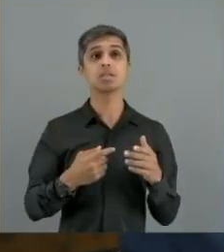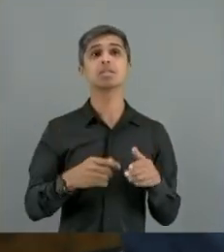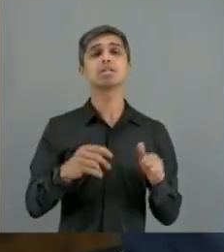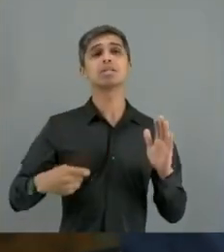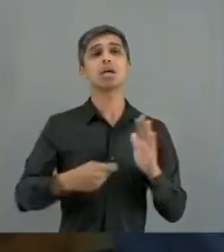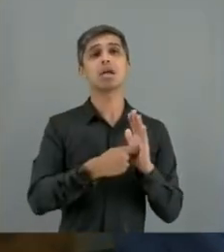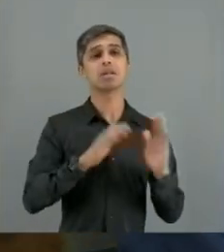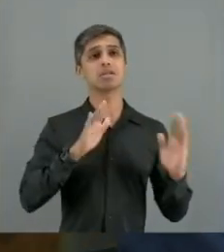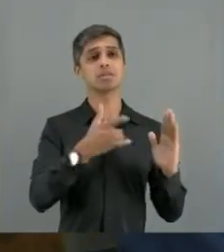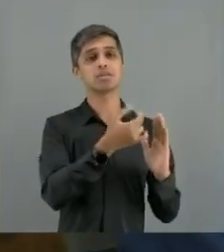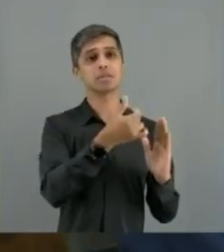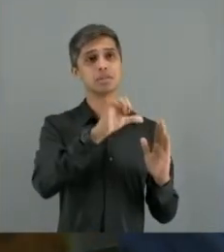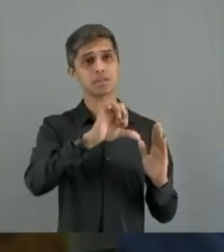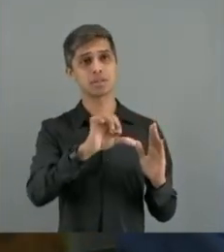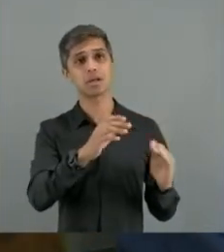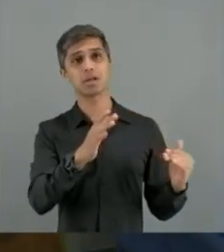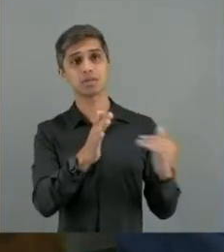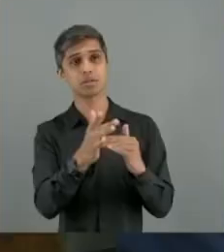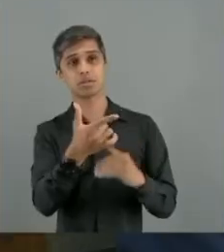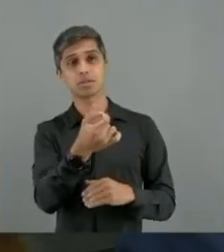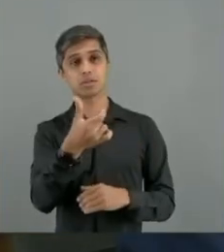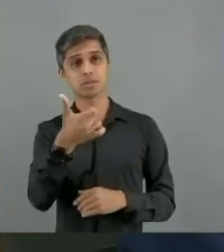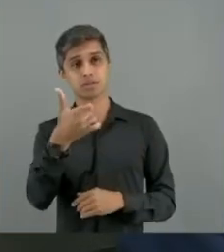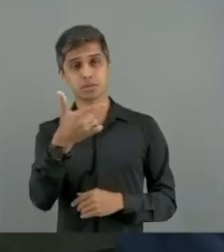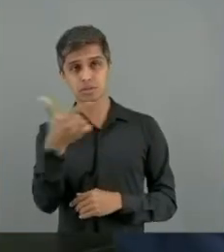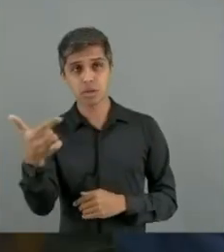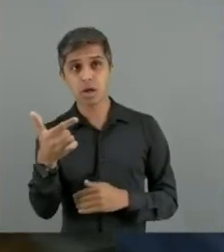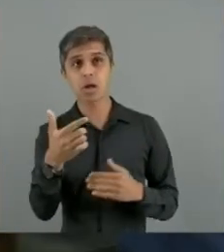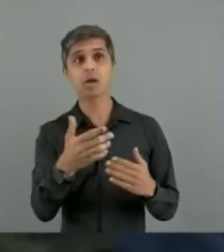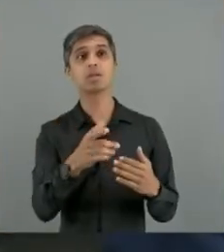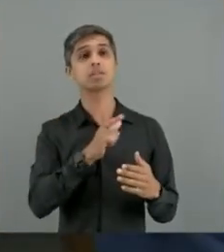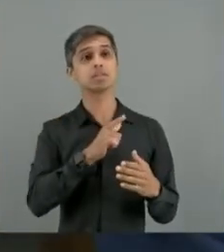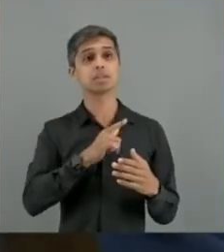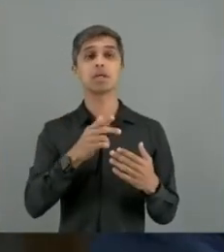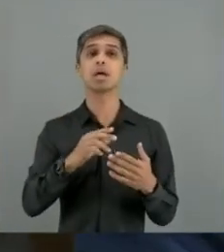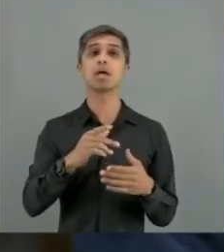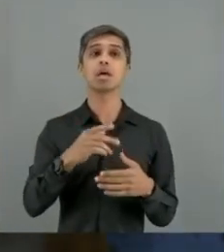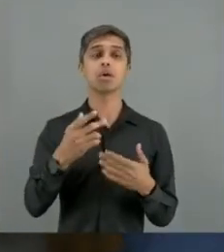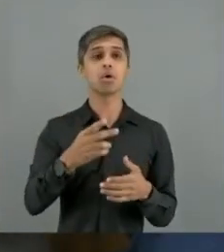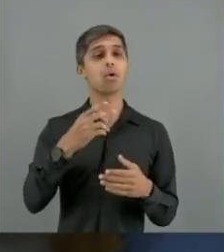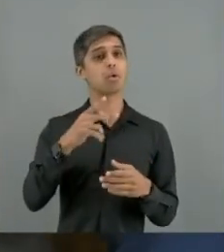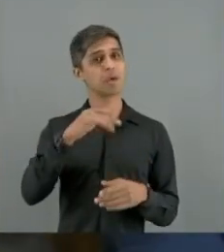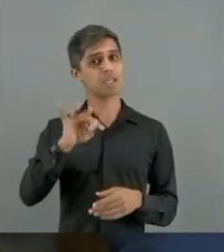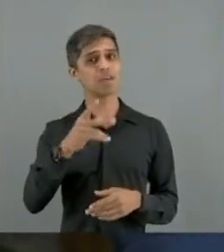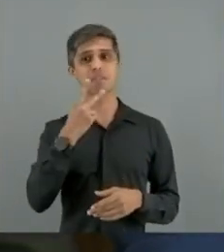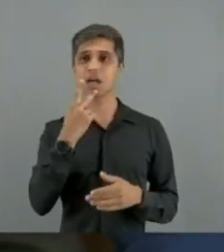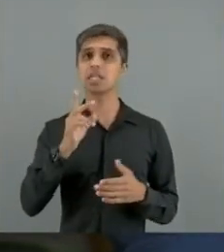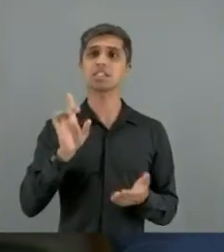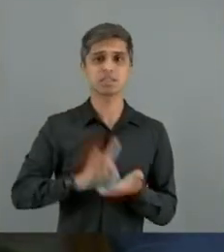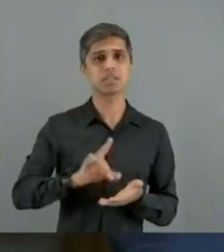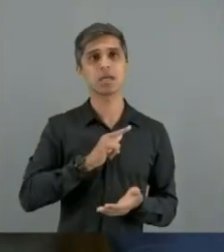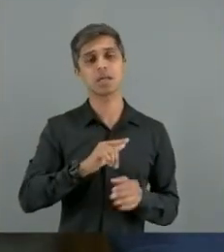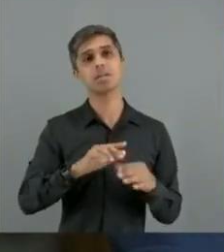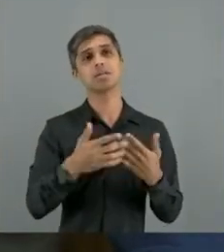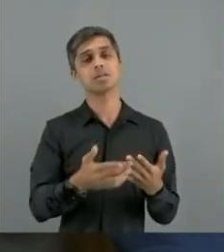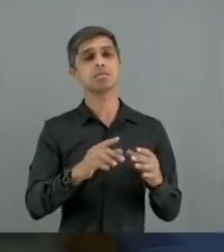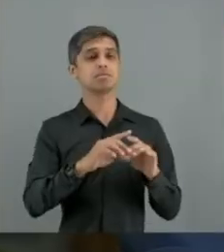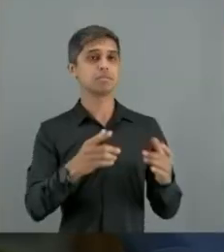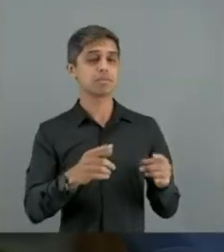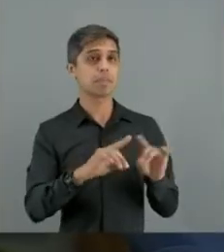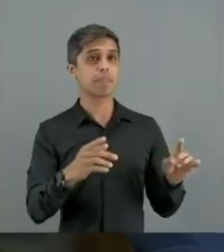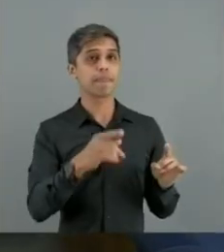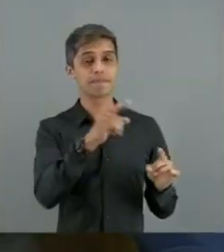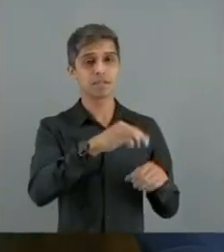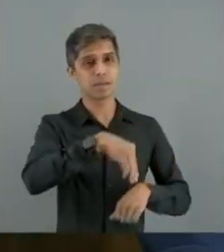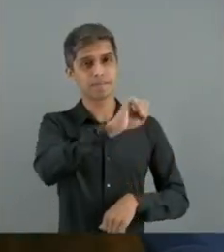associativo no período de 2019 a 2022? Não, não há. Mas há uma narrativa do PT recorrente. A senhora é, de acordo com o seu currículo, mestre em Direito